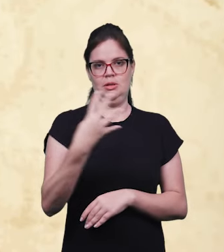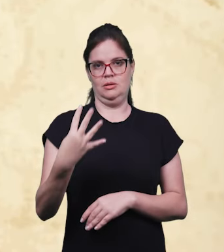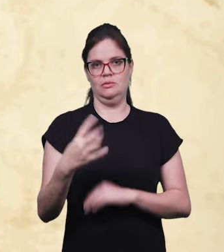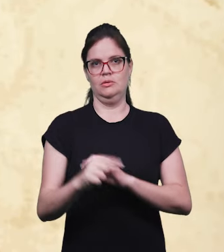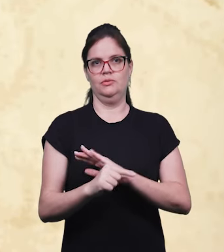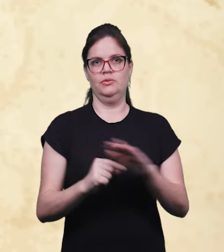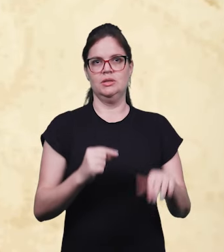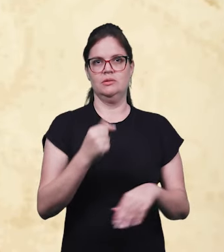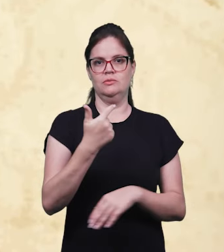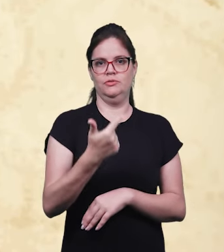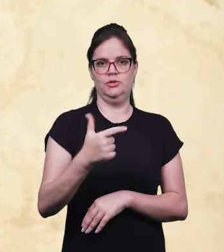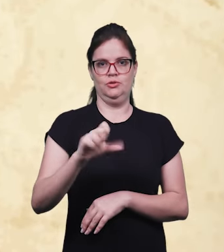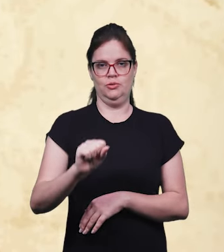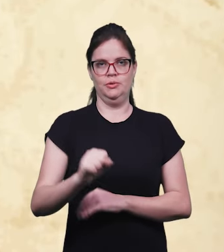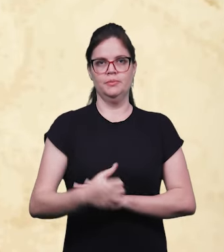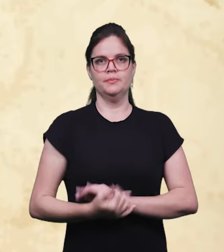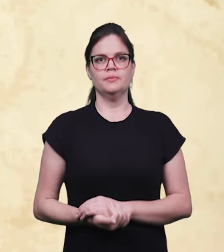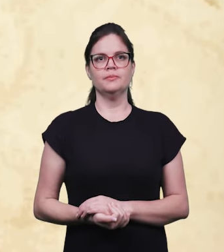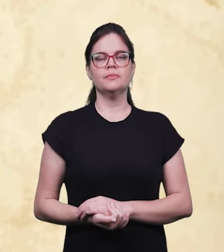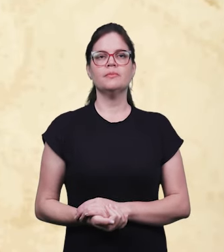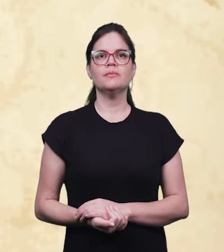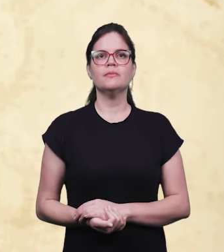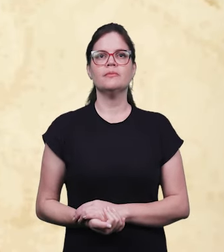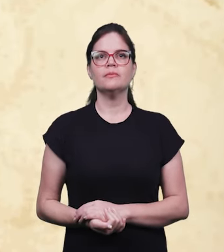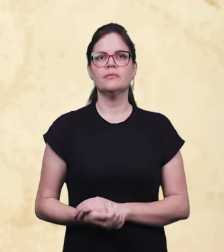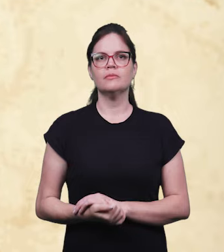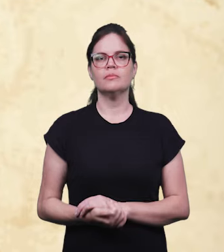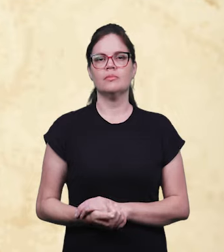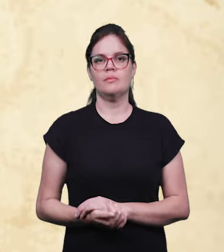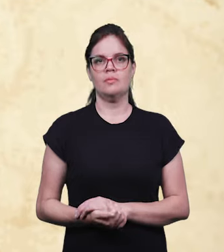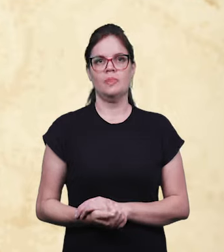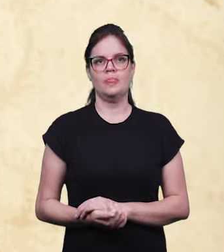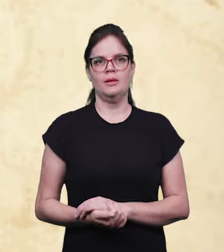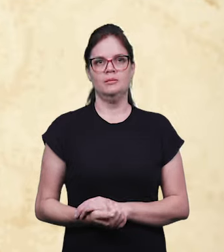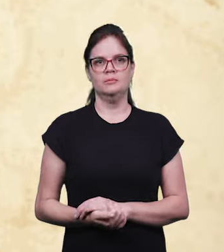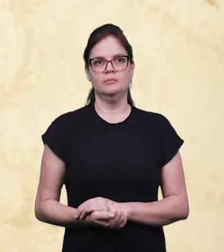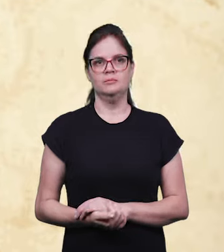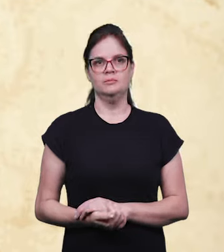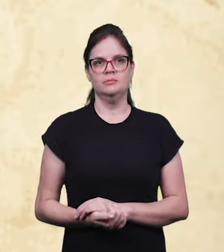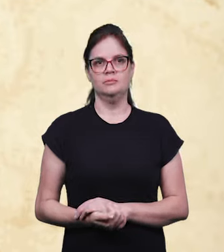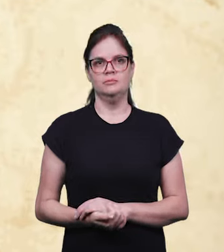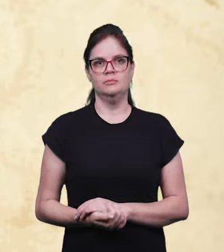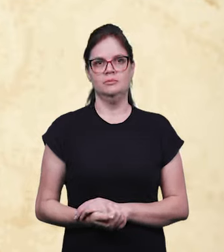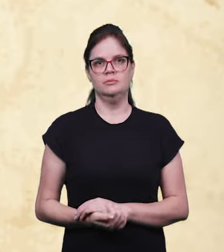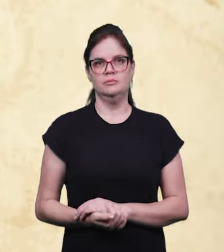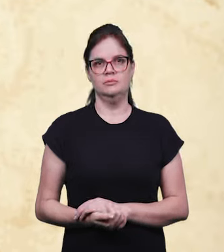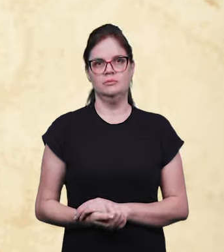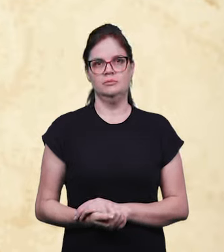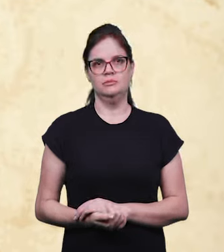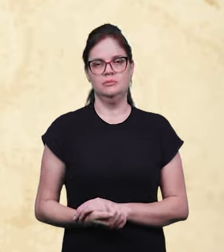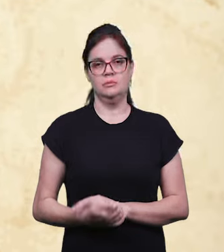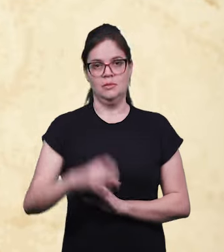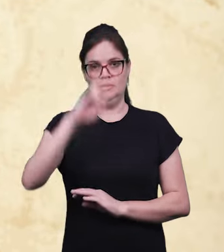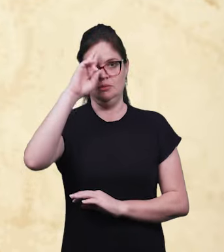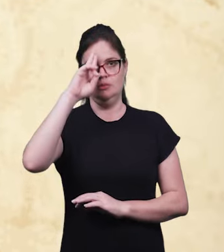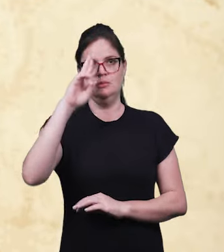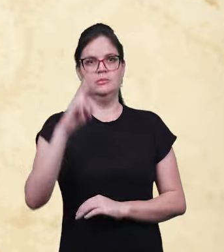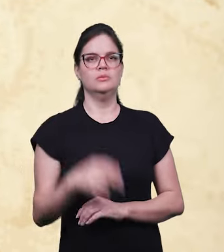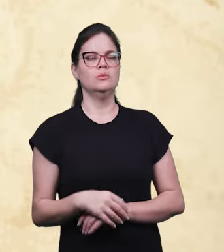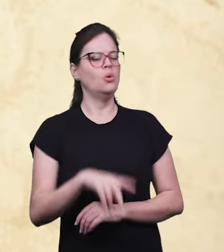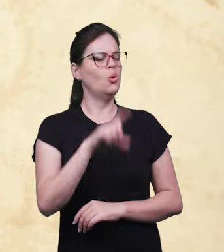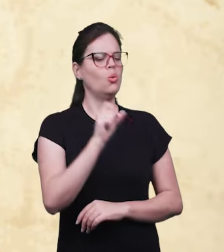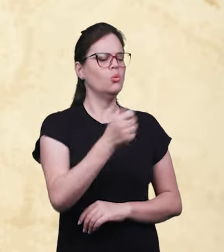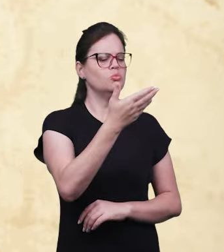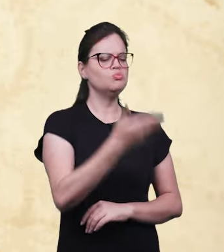44, a partir do verso 28, diz assim, 44, 28. Quem diz